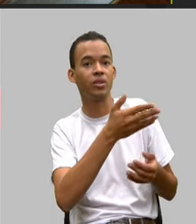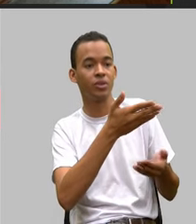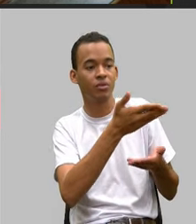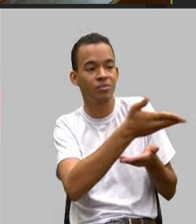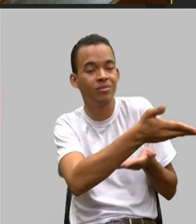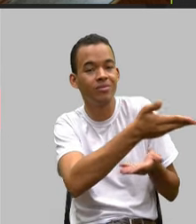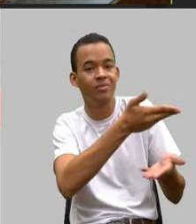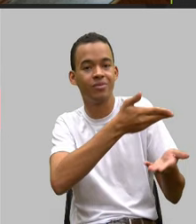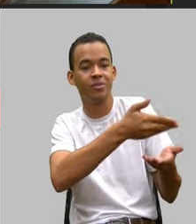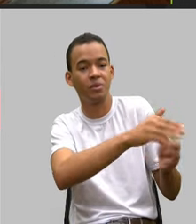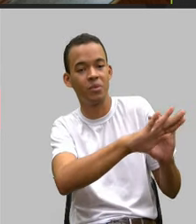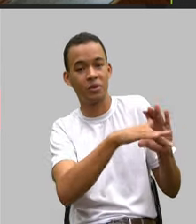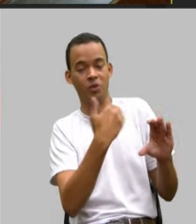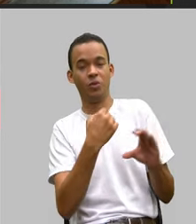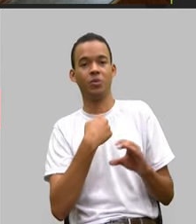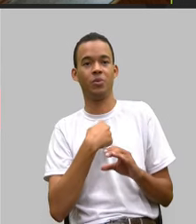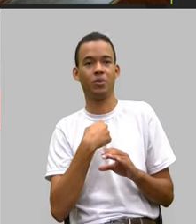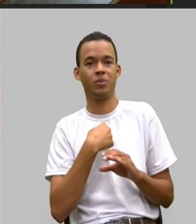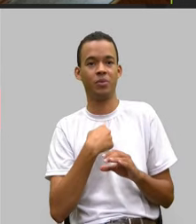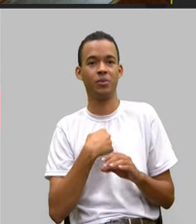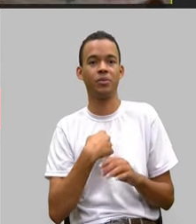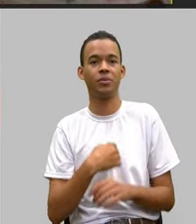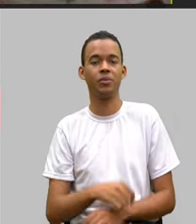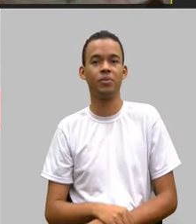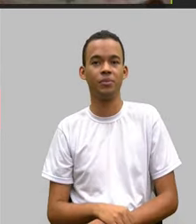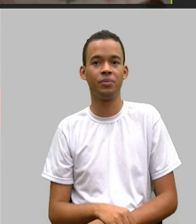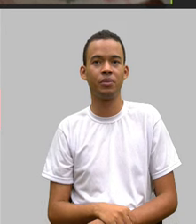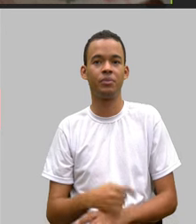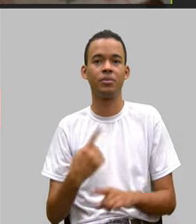amig nos Estados mand caix